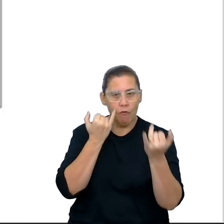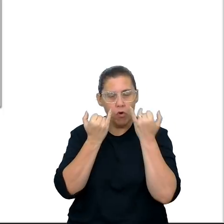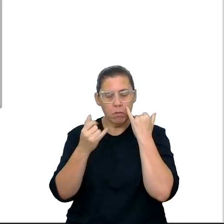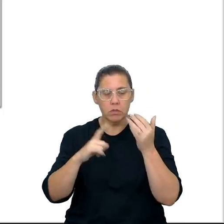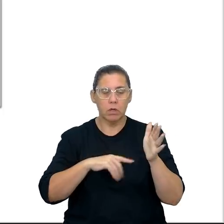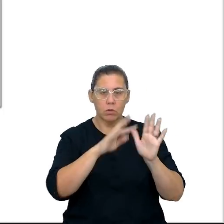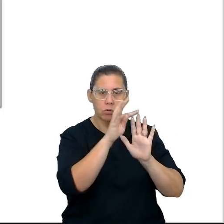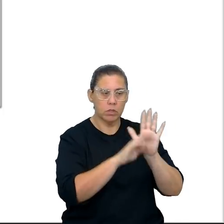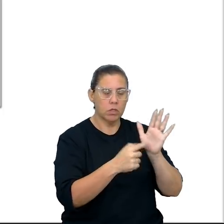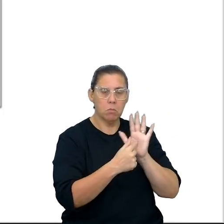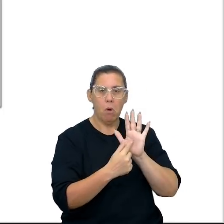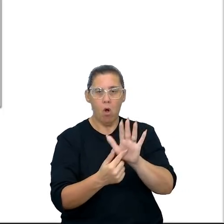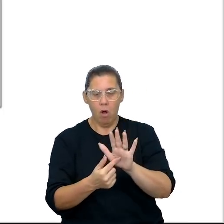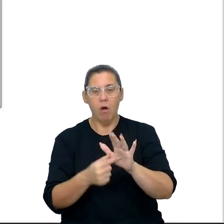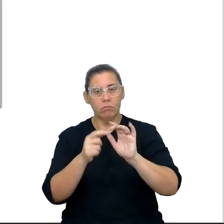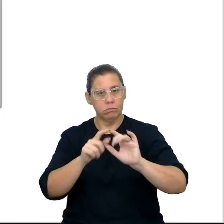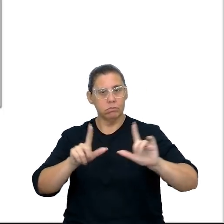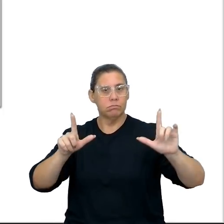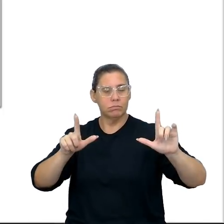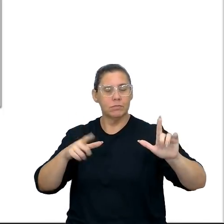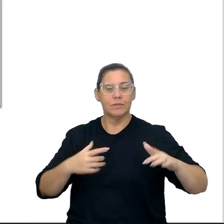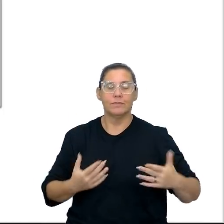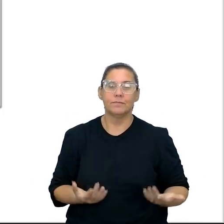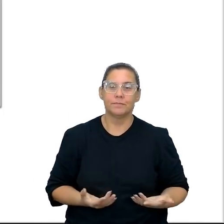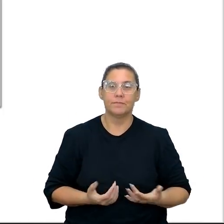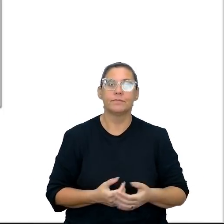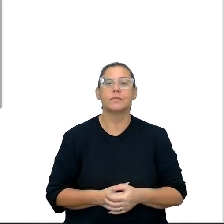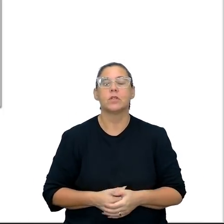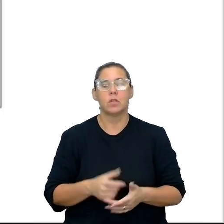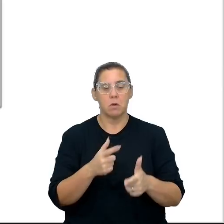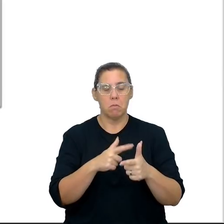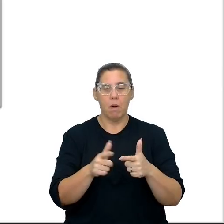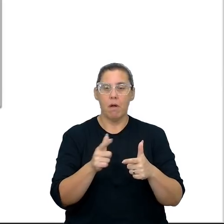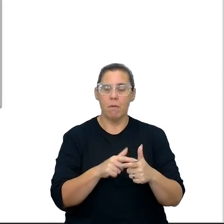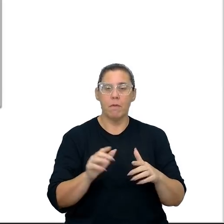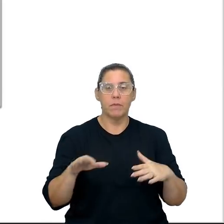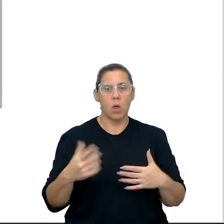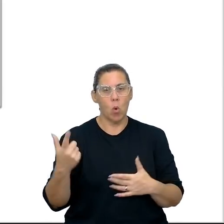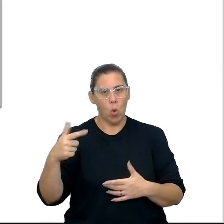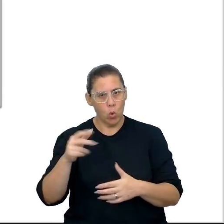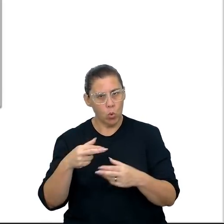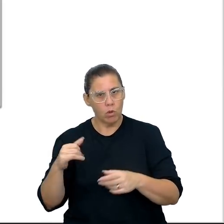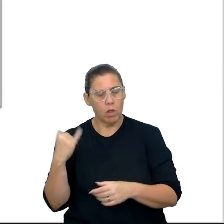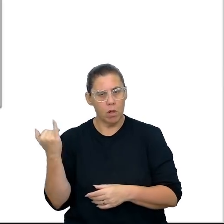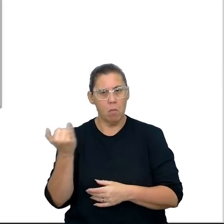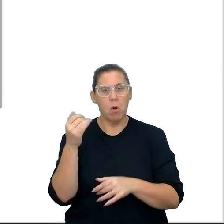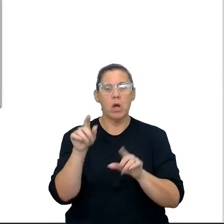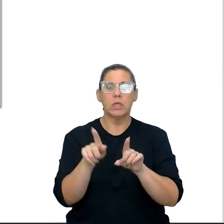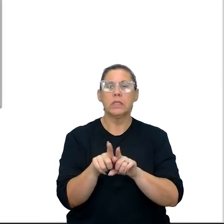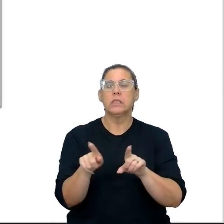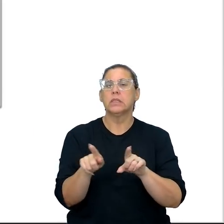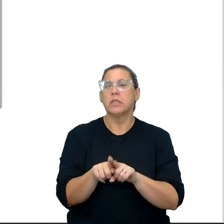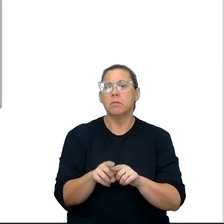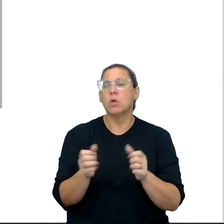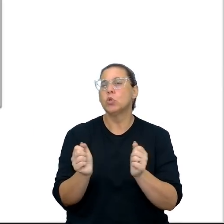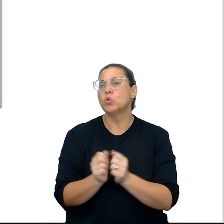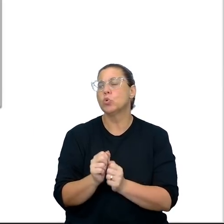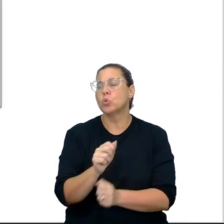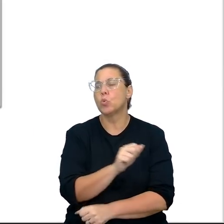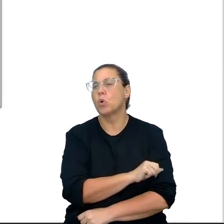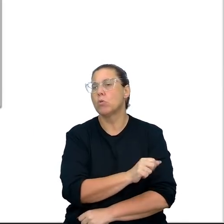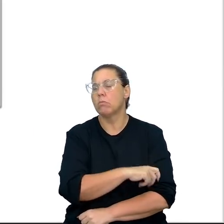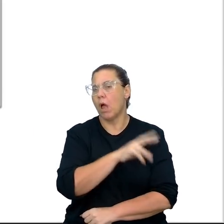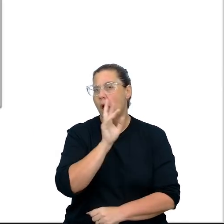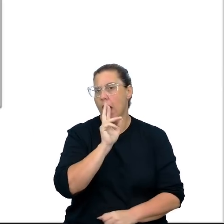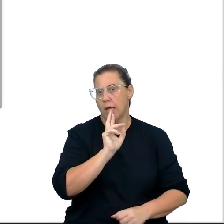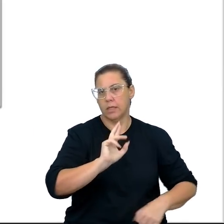e destacar essas informações para subsidiar a resolução dos problemas. Então, outra coisa importante que se pode frisar com os alunos é que as respostas